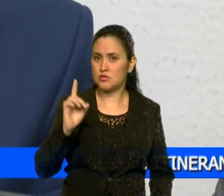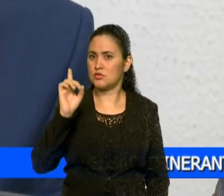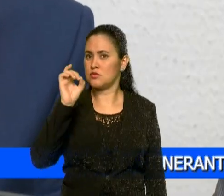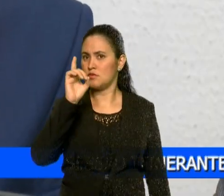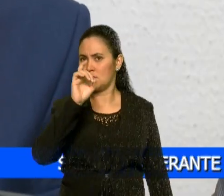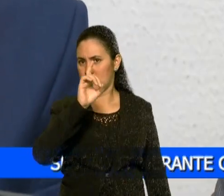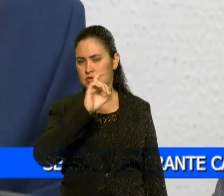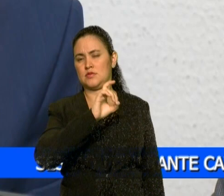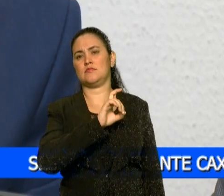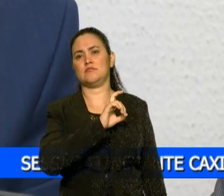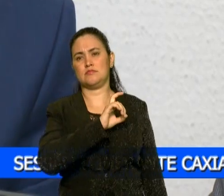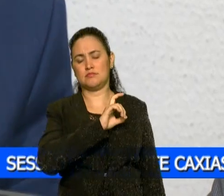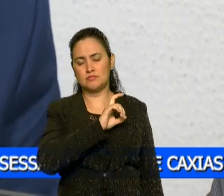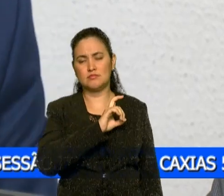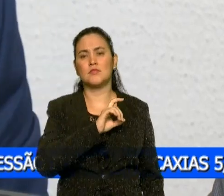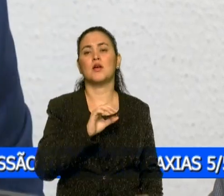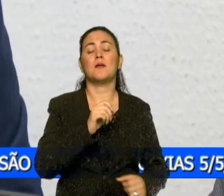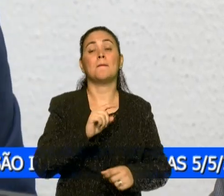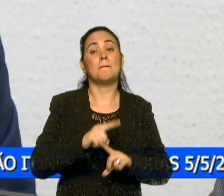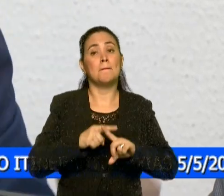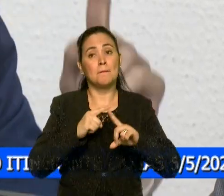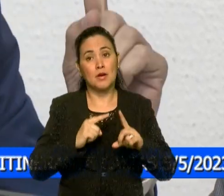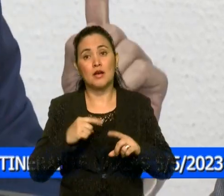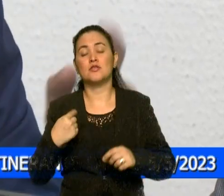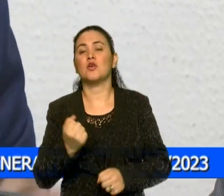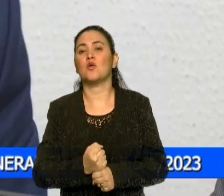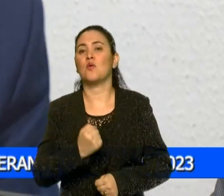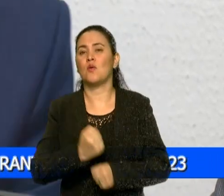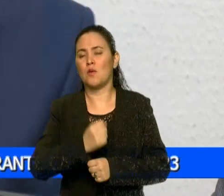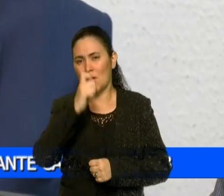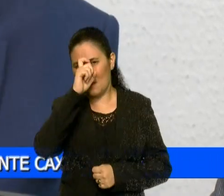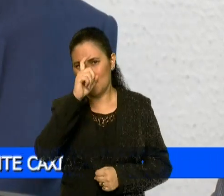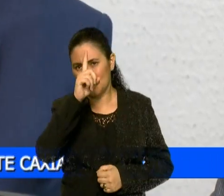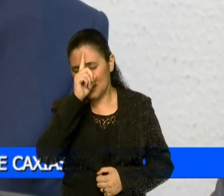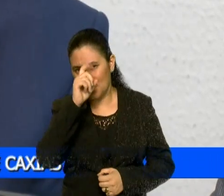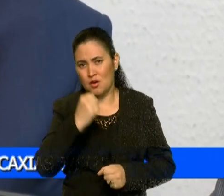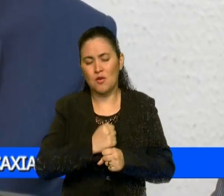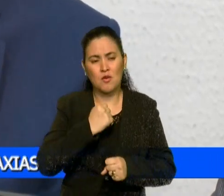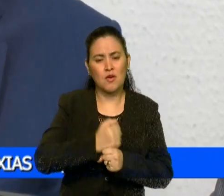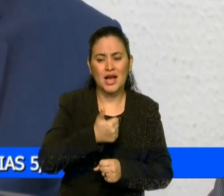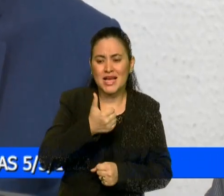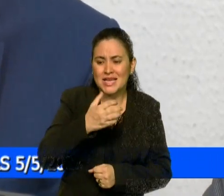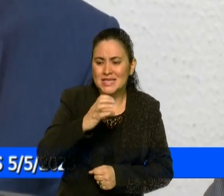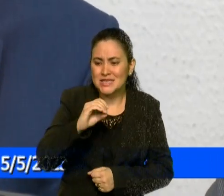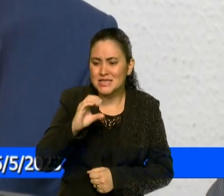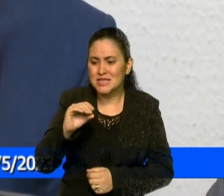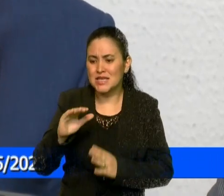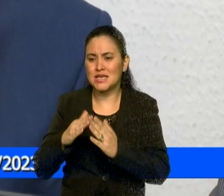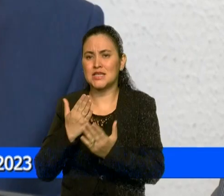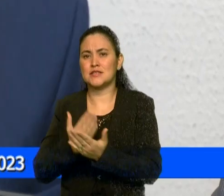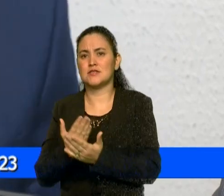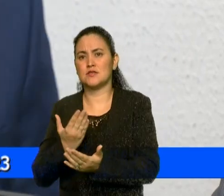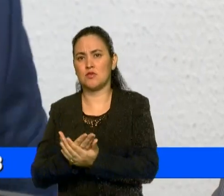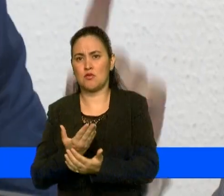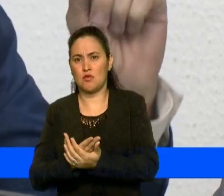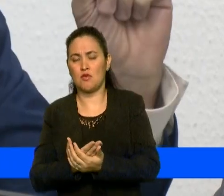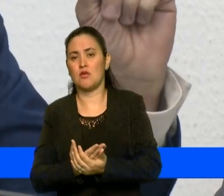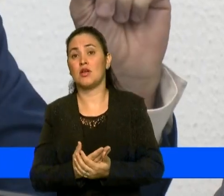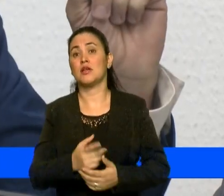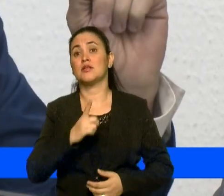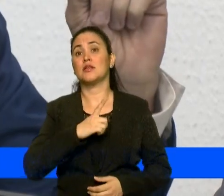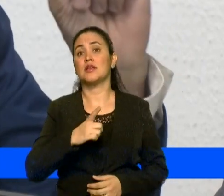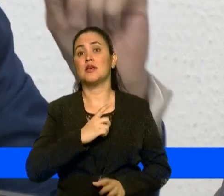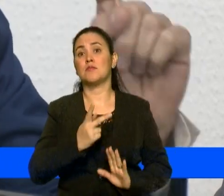de 100 escolas no município de Caxias. Criamos um projeto, senhores deputados, um projeto chamado ProUni Municipal. A